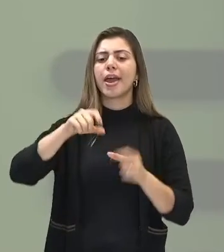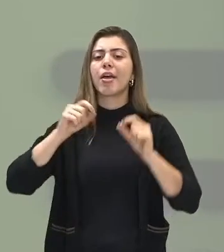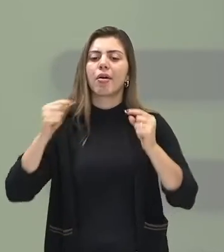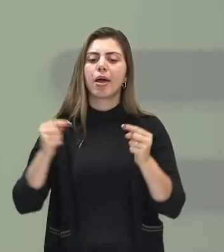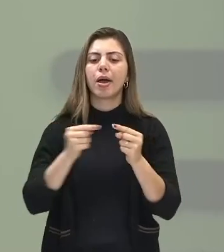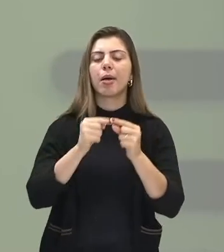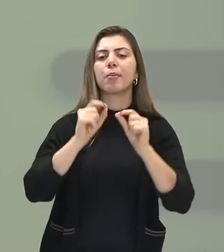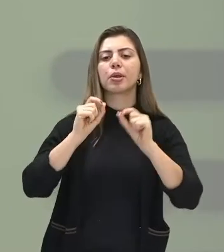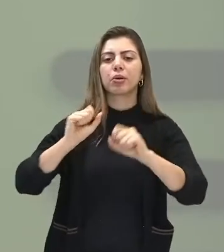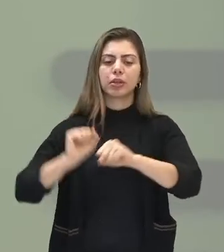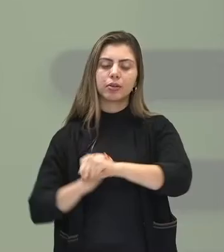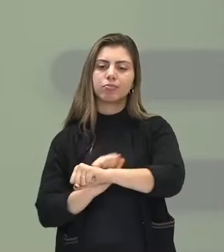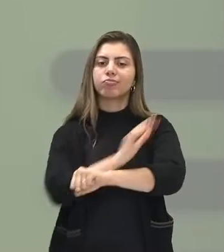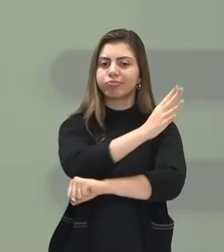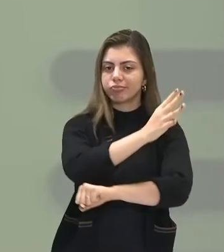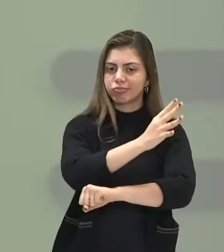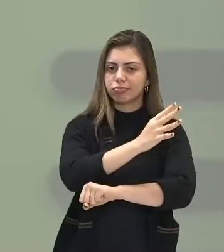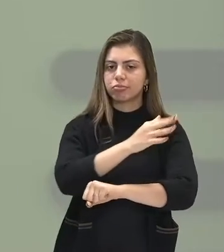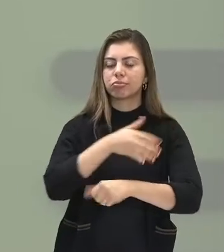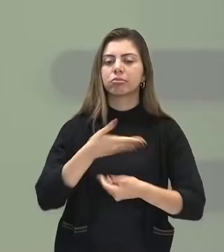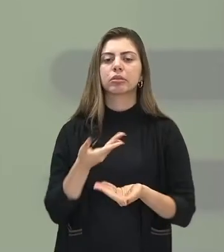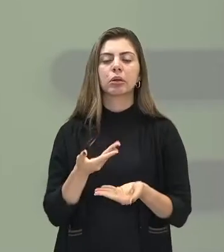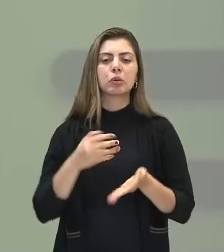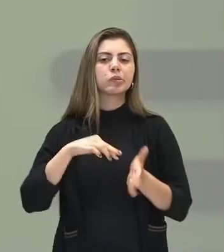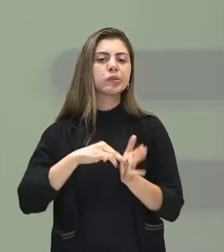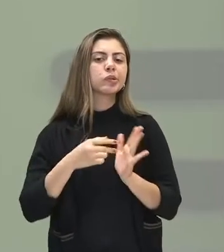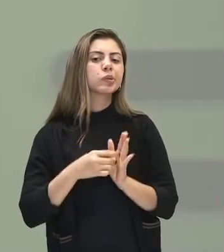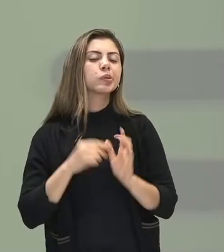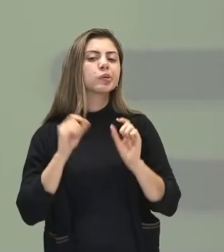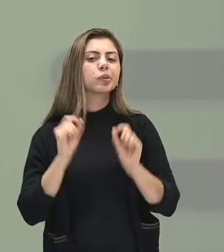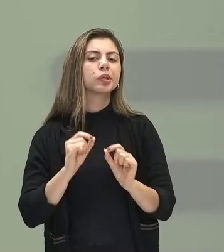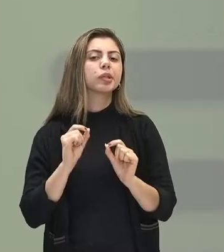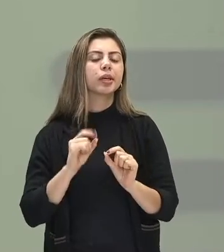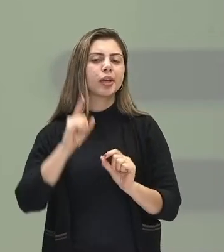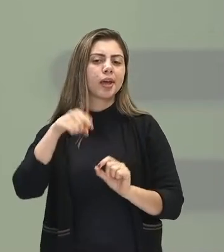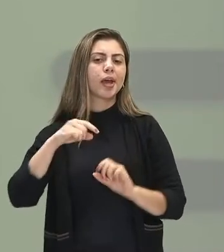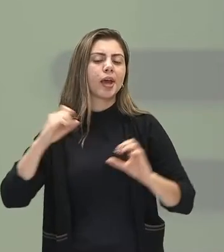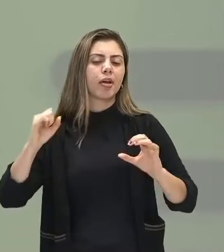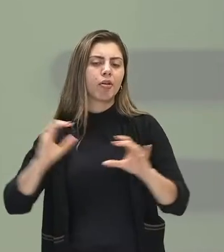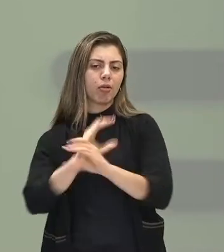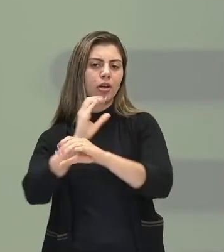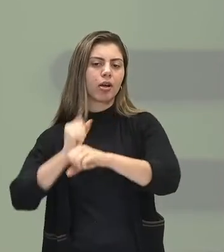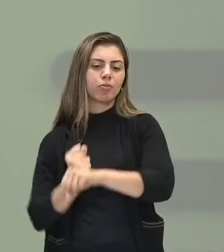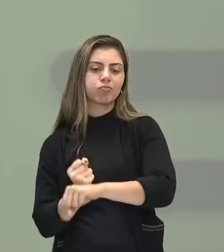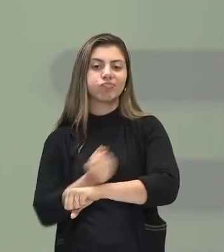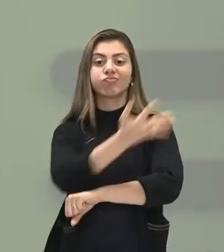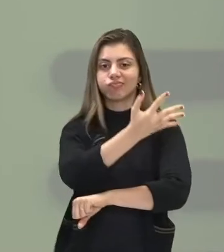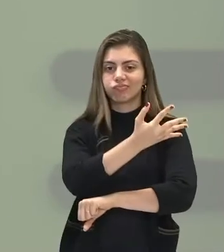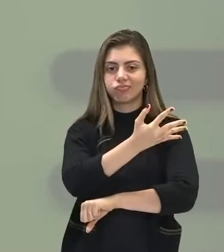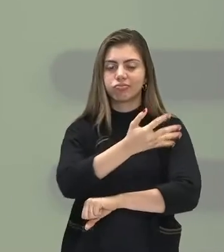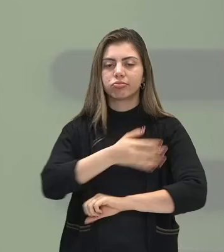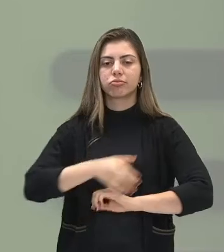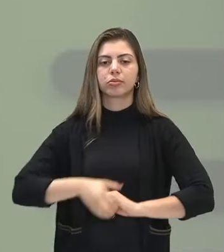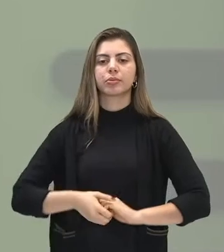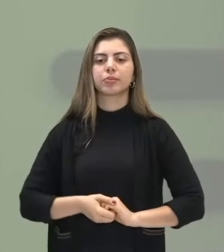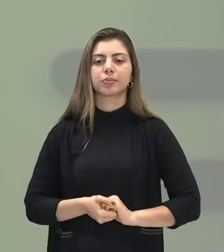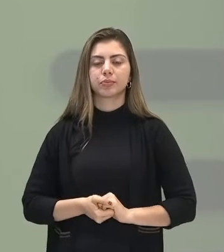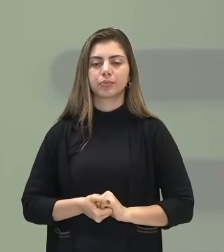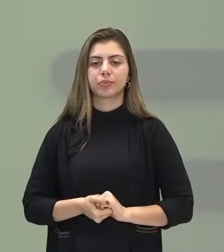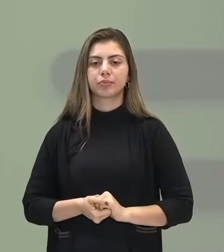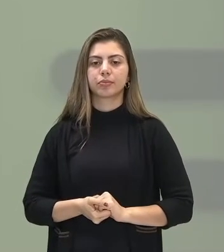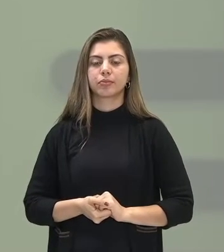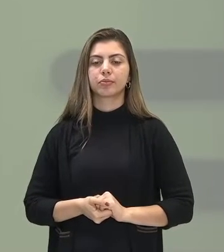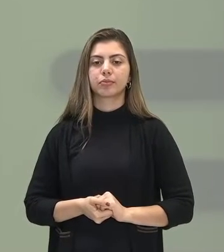exotérmica, ou seja, ocorreu uma liberação de calor. Além disso,